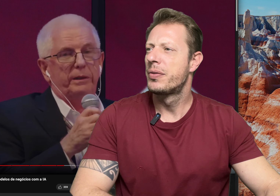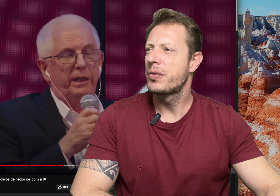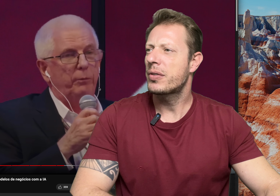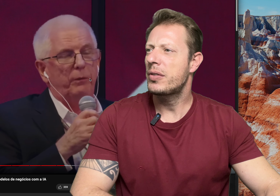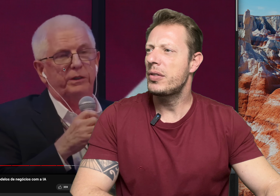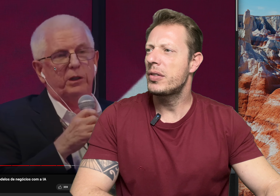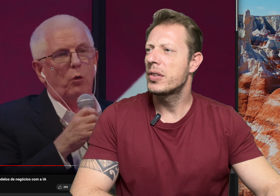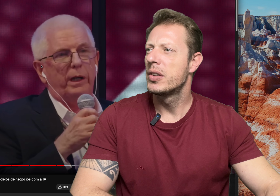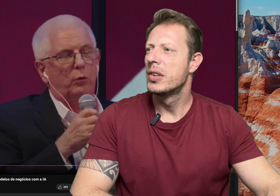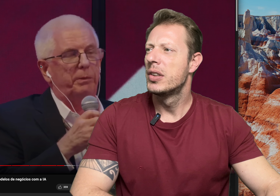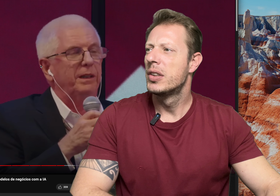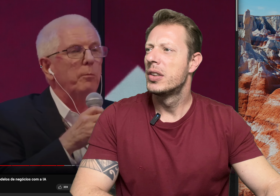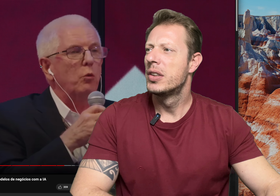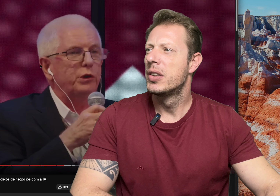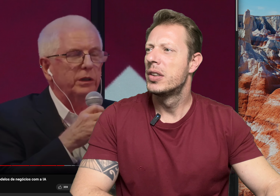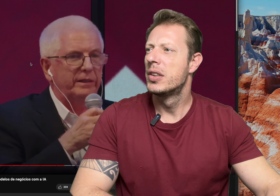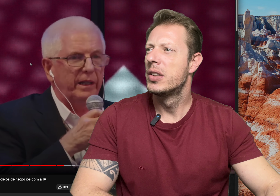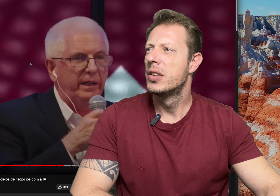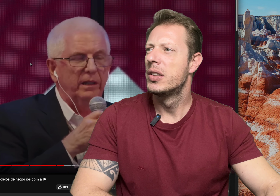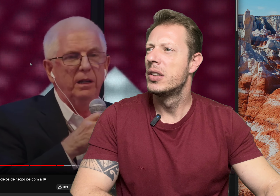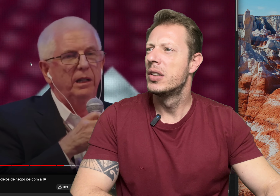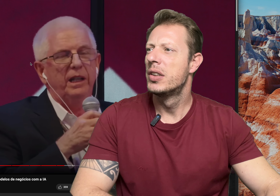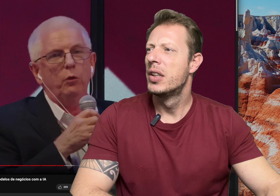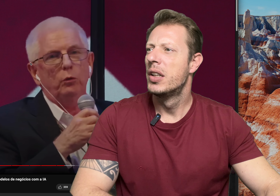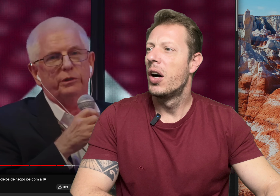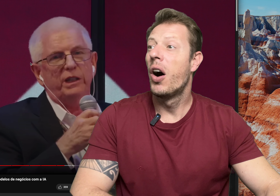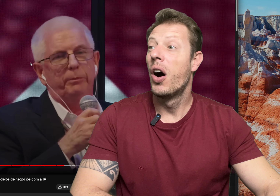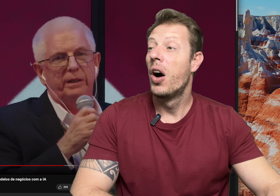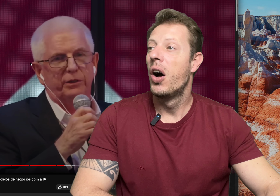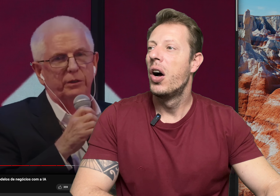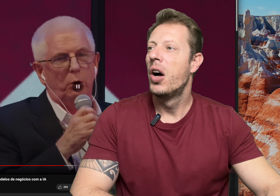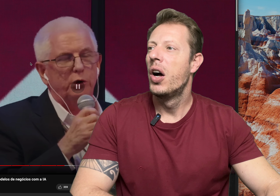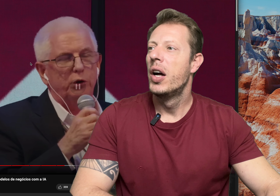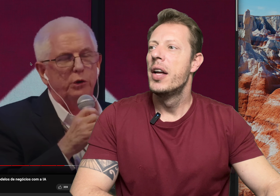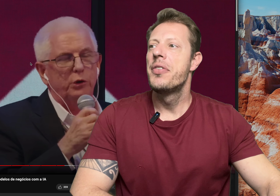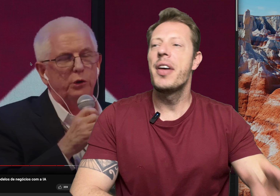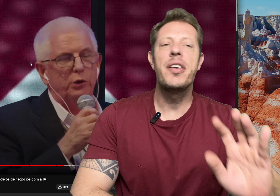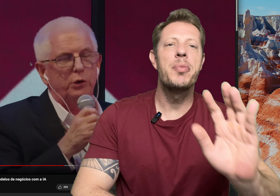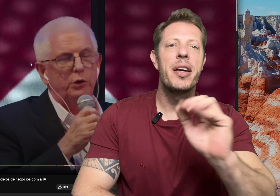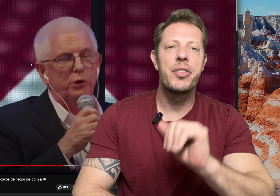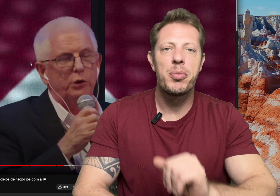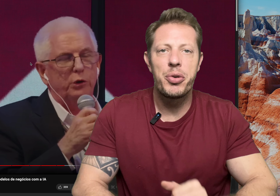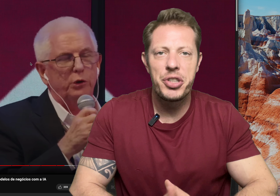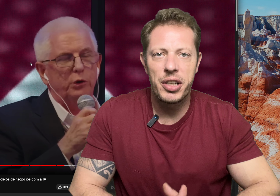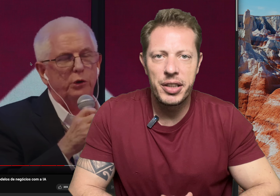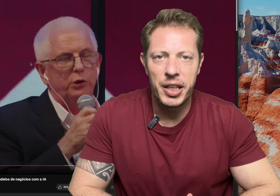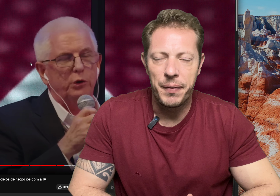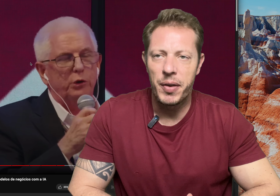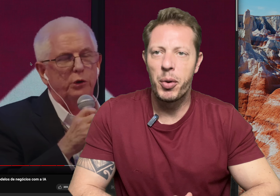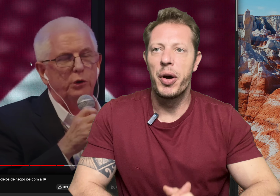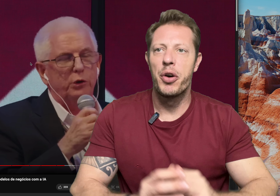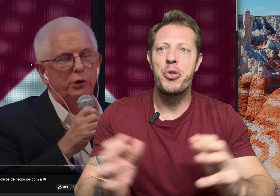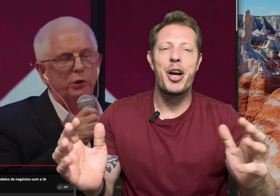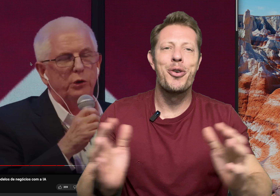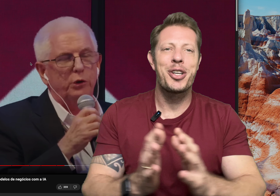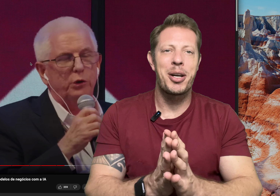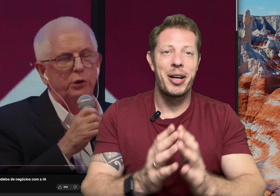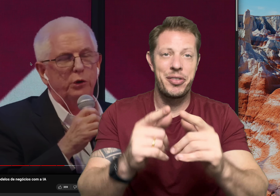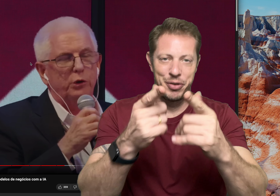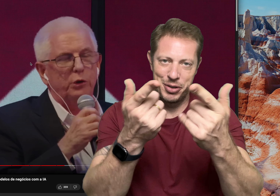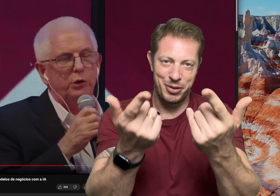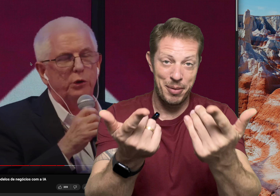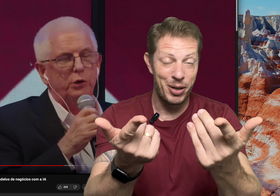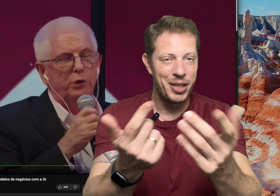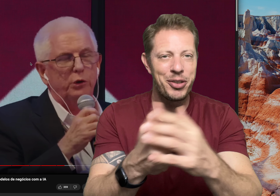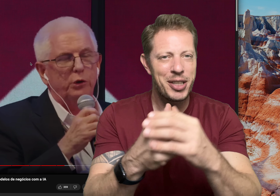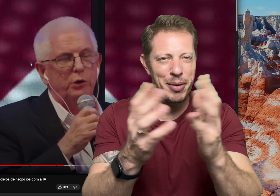entendeu? a TI fica nervosa, porque a TI, para você fazer qualquer coisa, para dar um bom dia na TI, leva Ó. uns 6 meses. Seis meses, um bom dia na TI. Bom, eu já trabalhei,